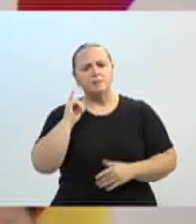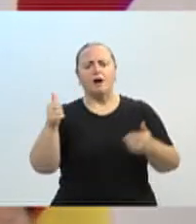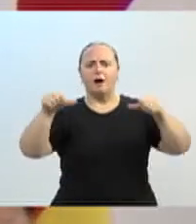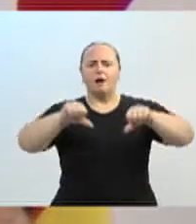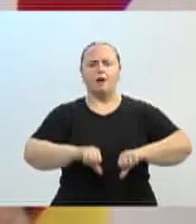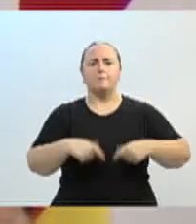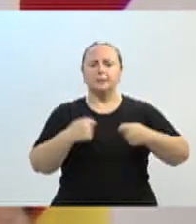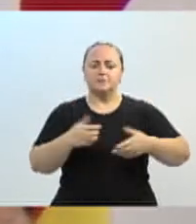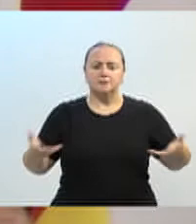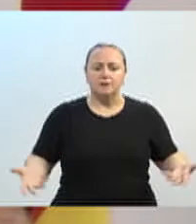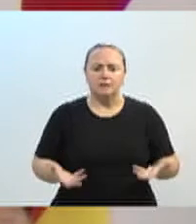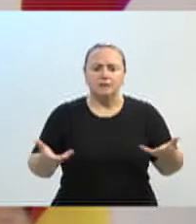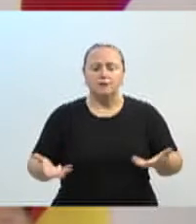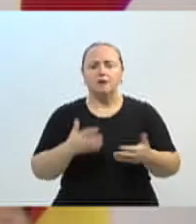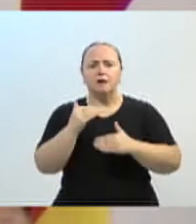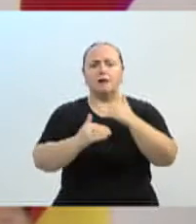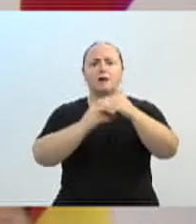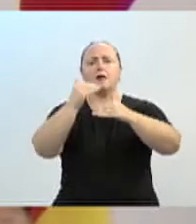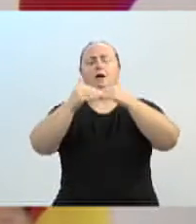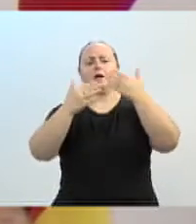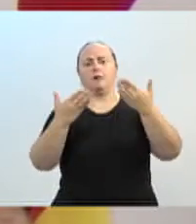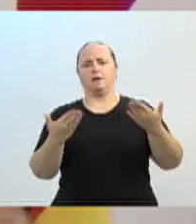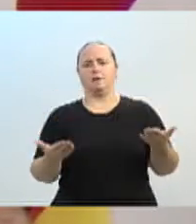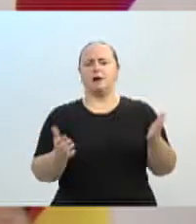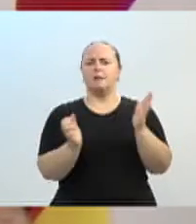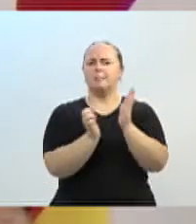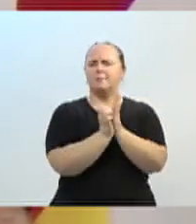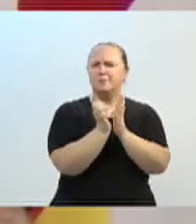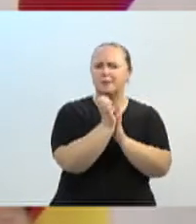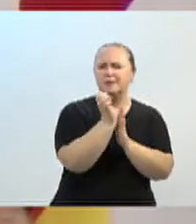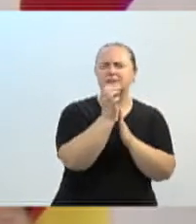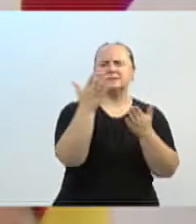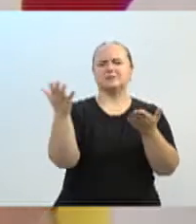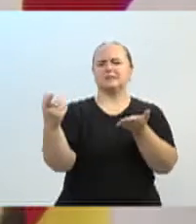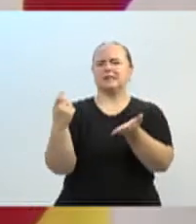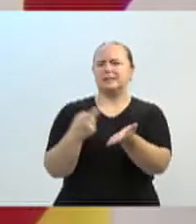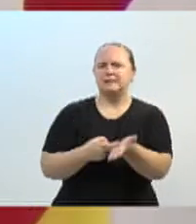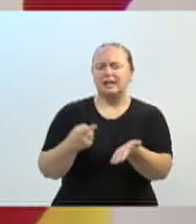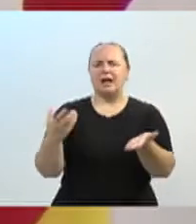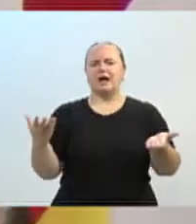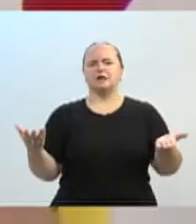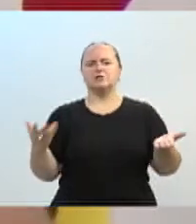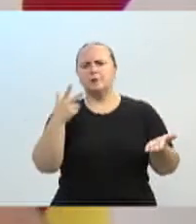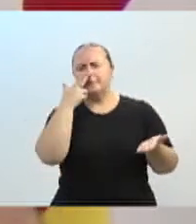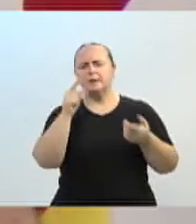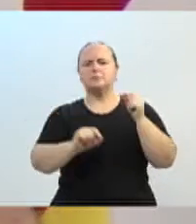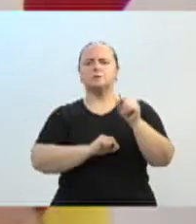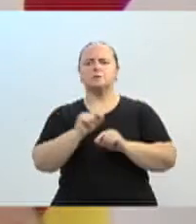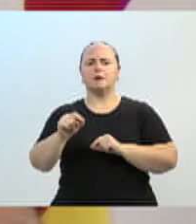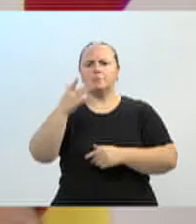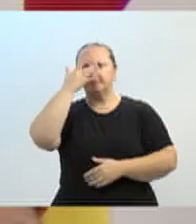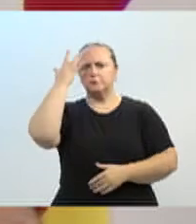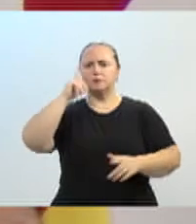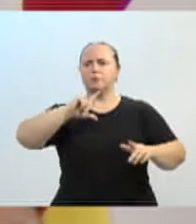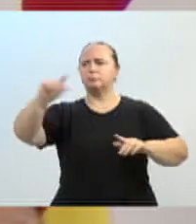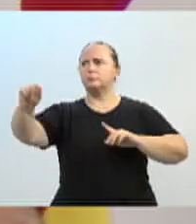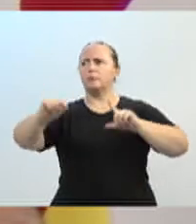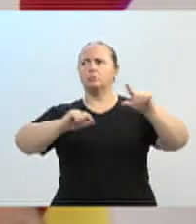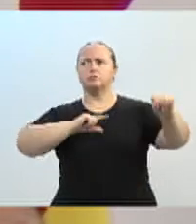razoável que burocracia e que as infindáveis taxas afastem da nossa cidade